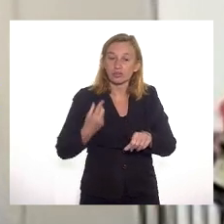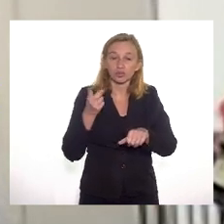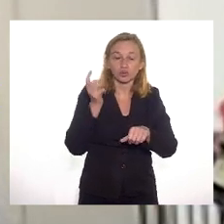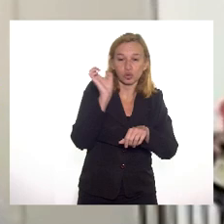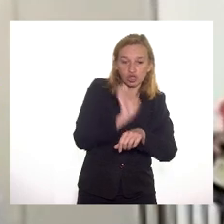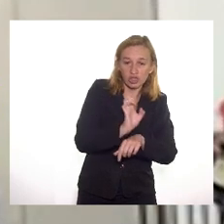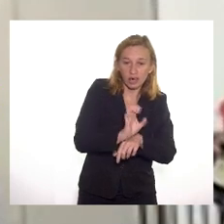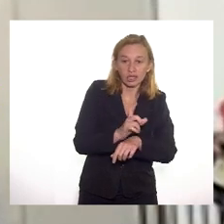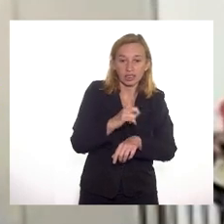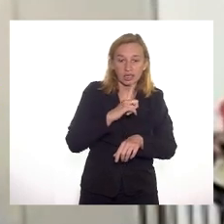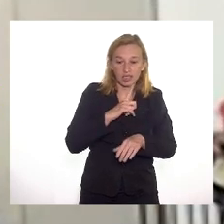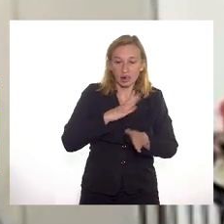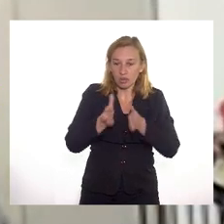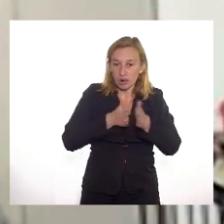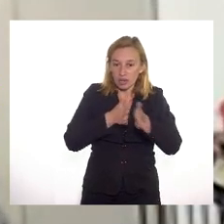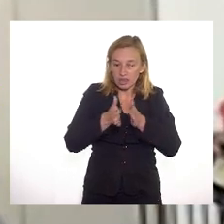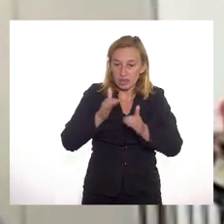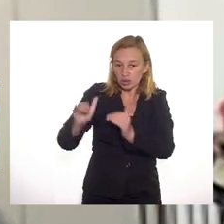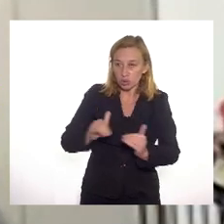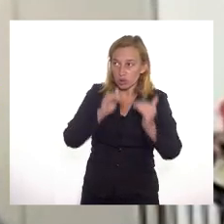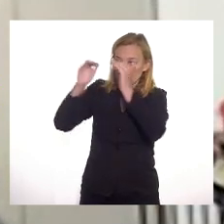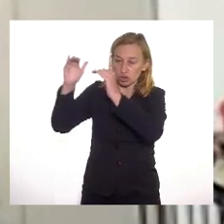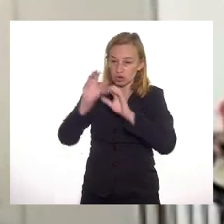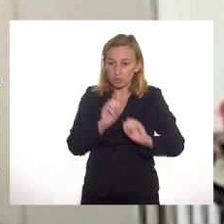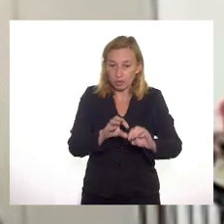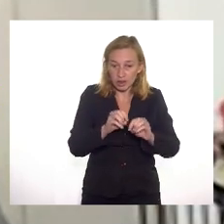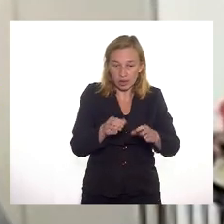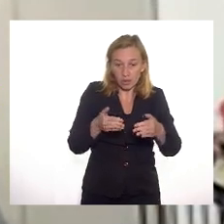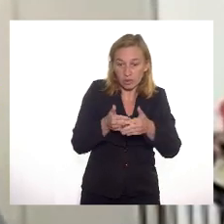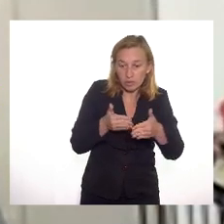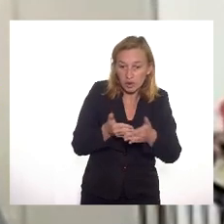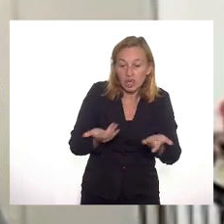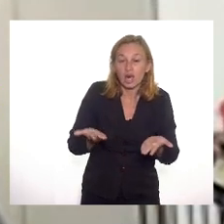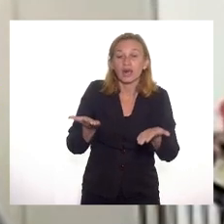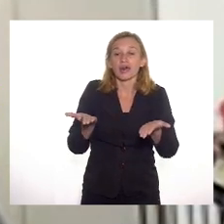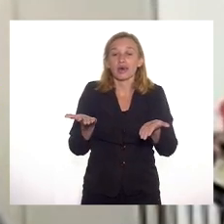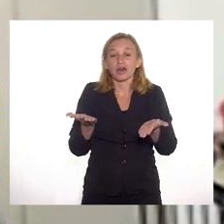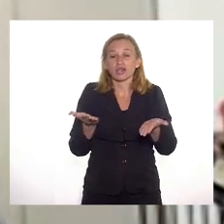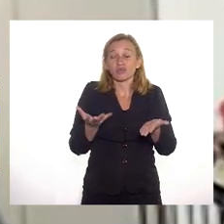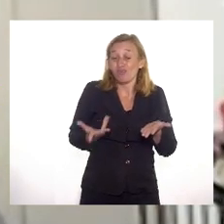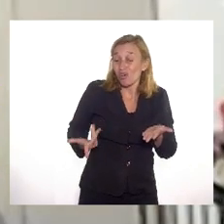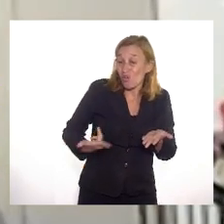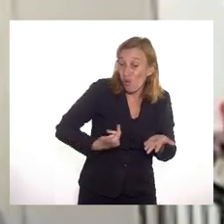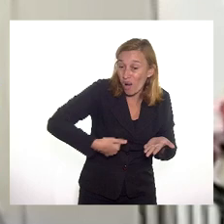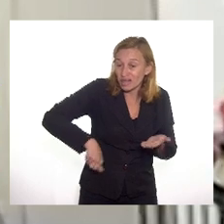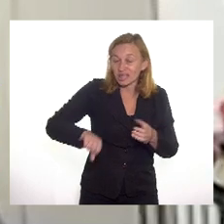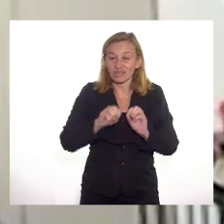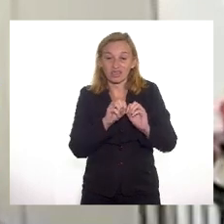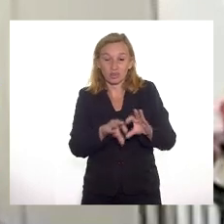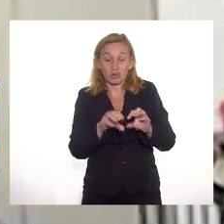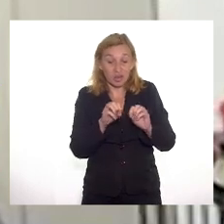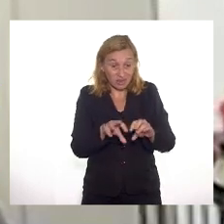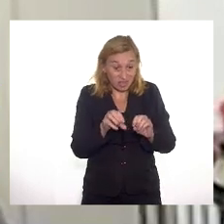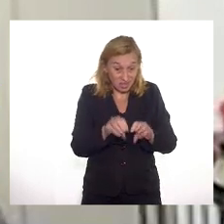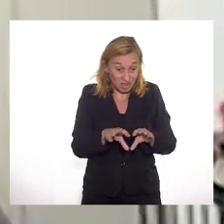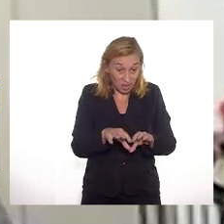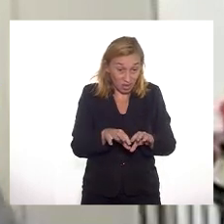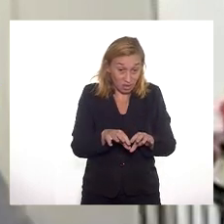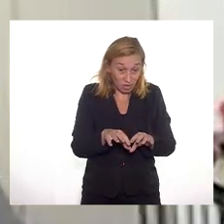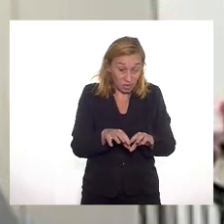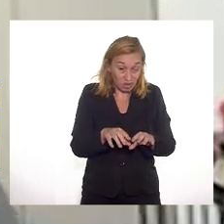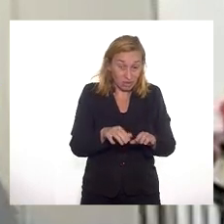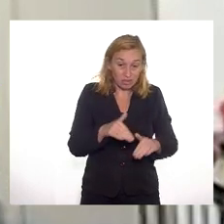tem, né, um acesso ao ensino superior restrito, que ainda tem uma qualidade na educação, né, que propicia